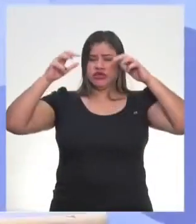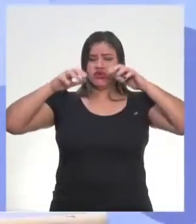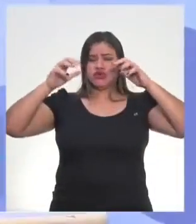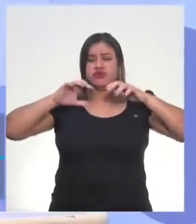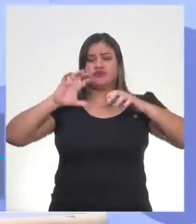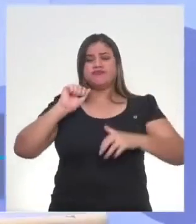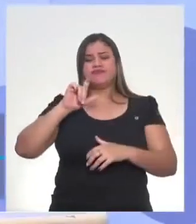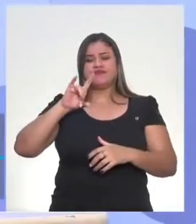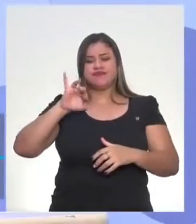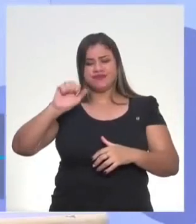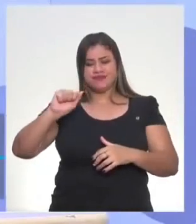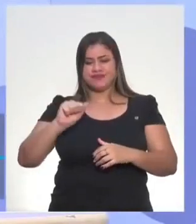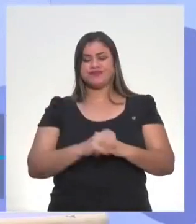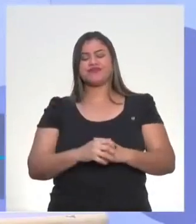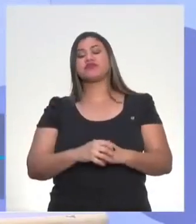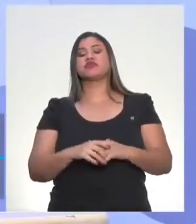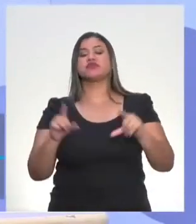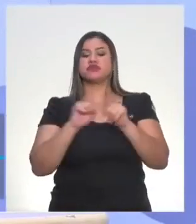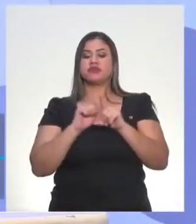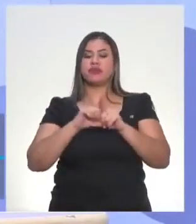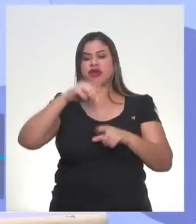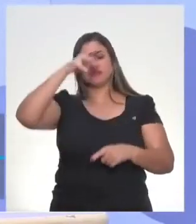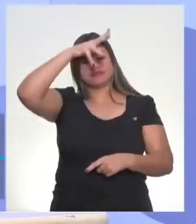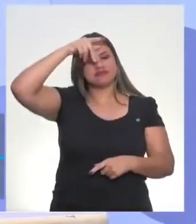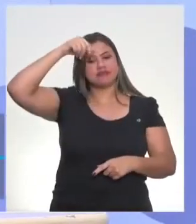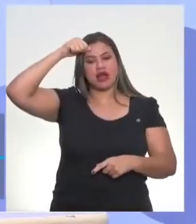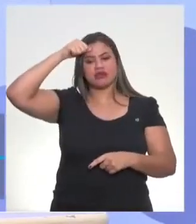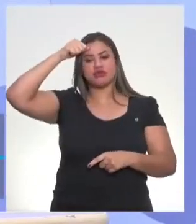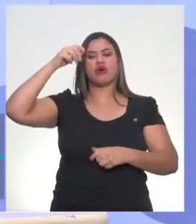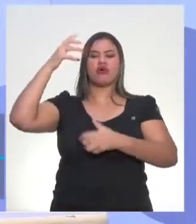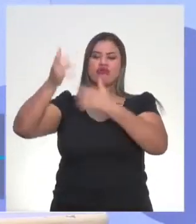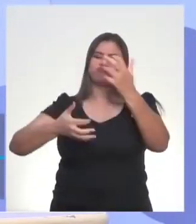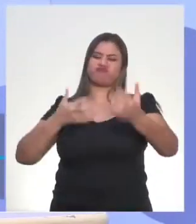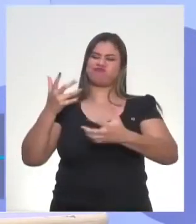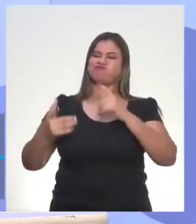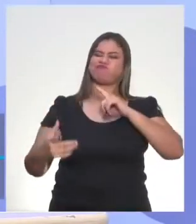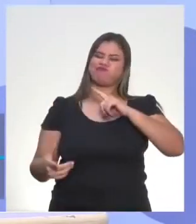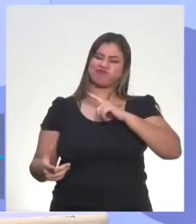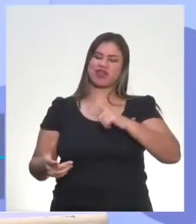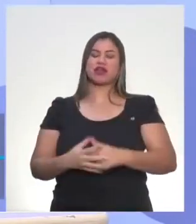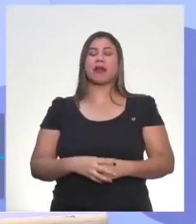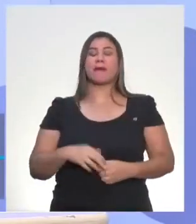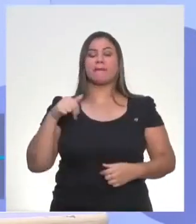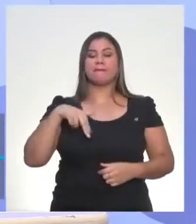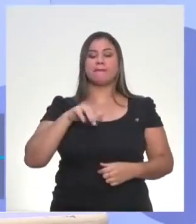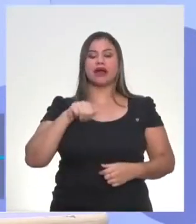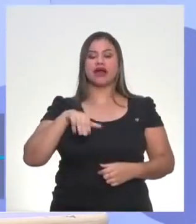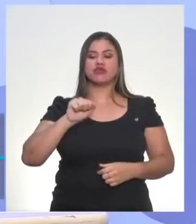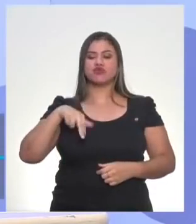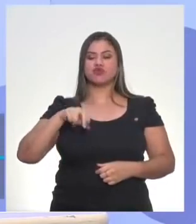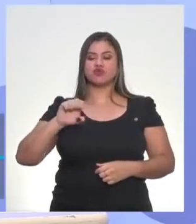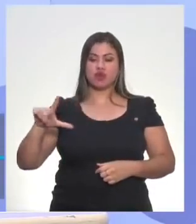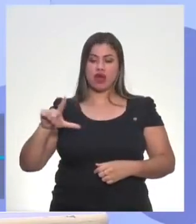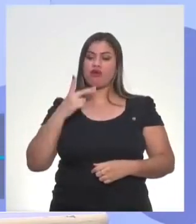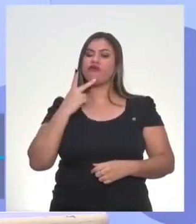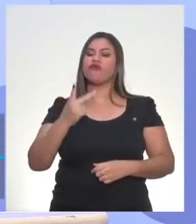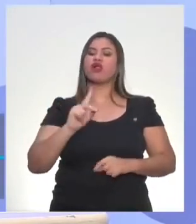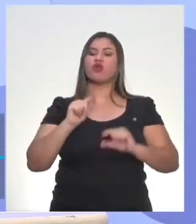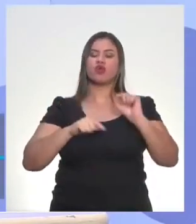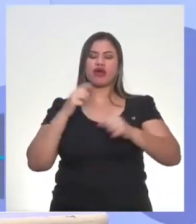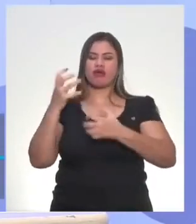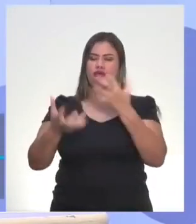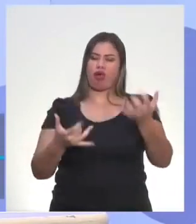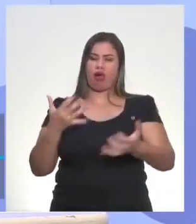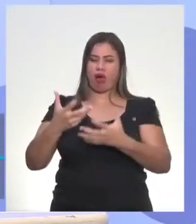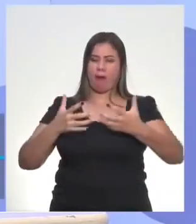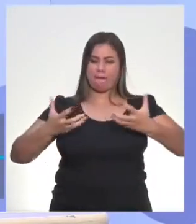ácida. E também, ela comentou aqui sobre o Amazonas, as grandes queimadas no Amazonas, né? Também o Manuel comentou aqui, o professor Manuel, as grandes queimadas,